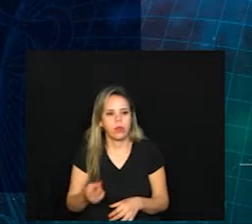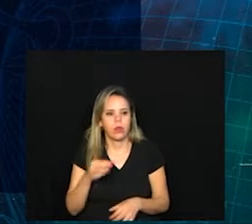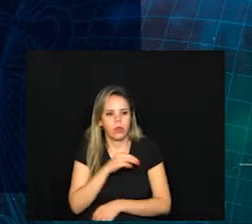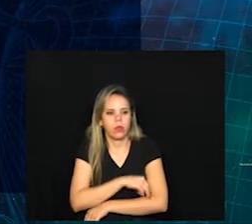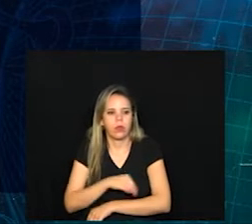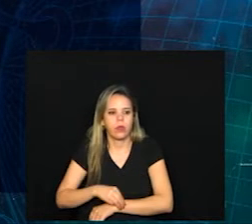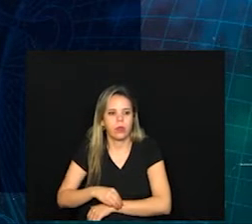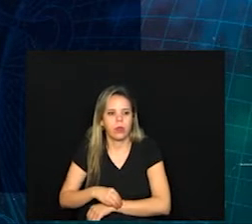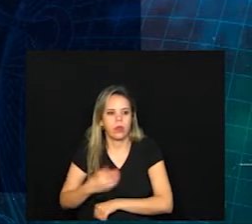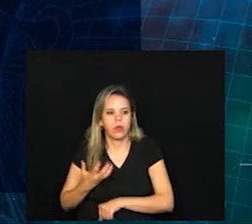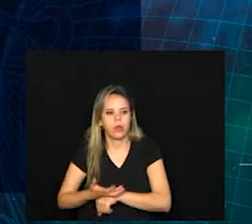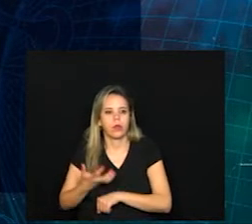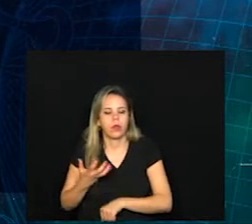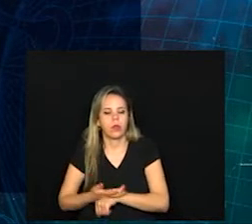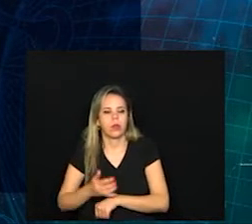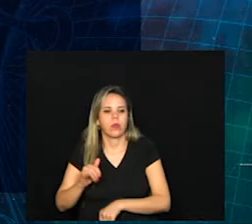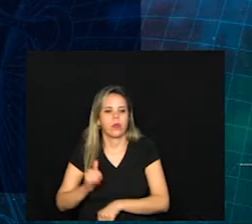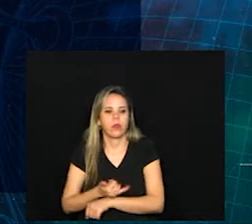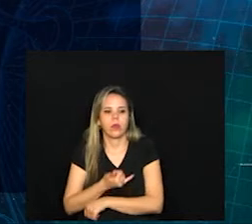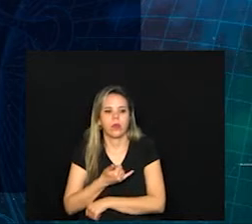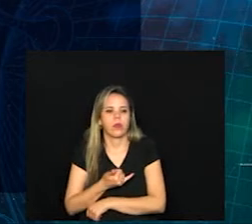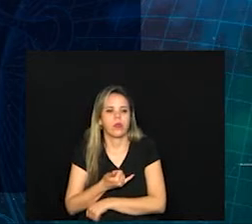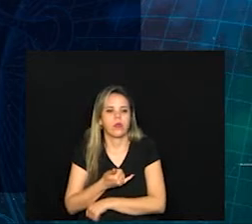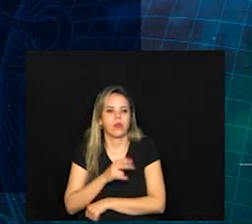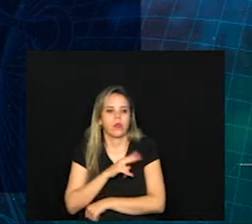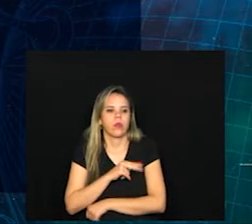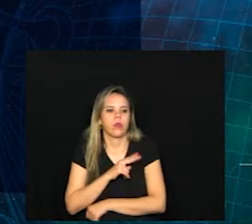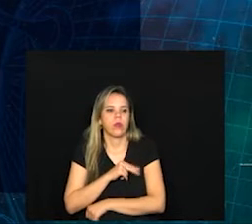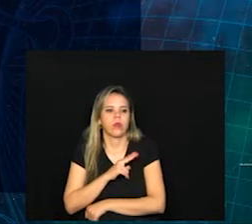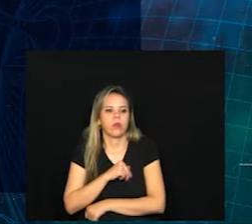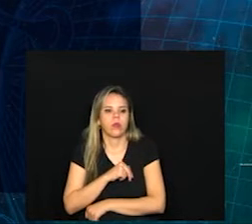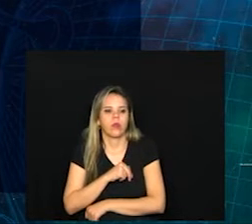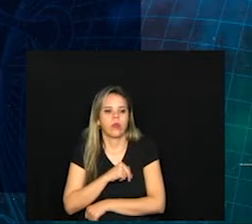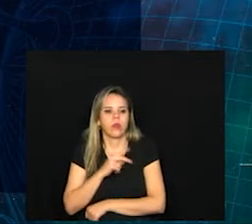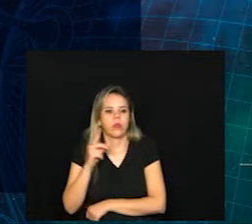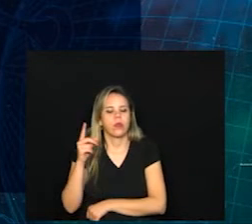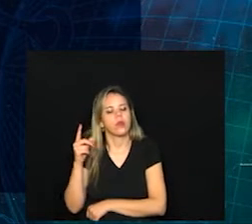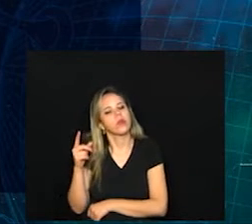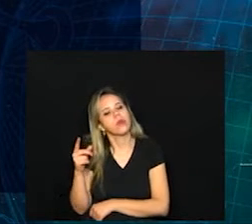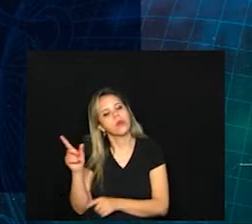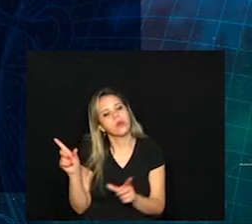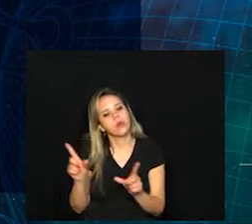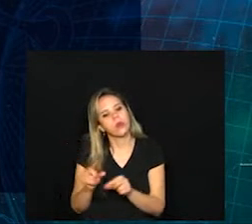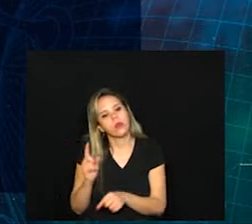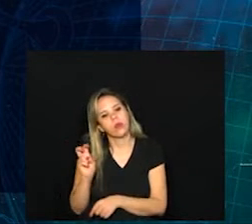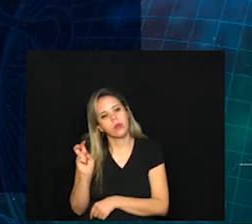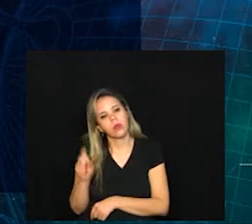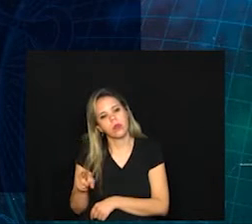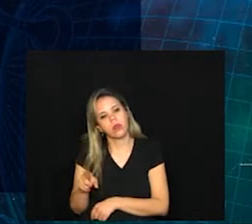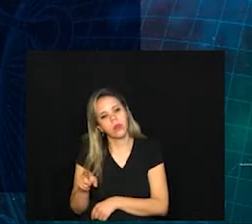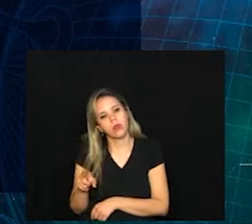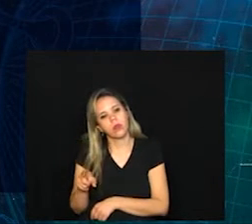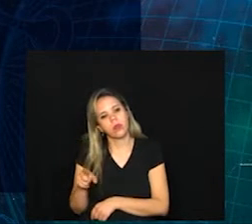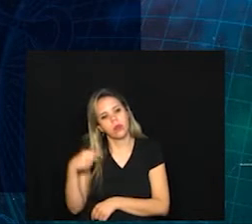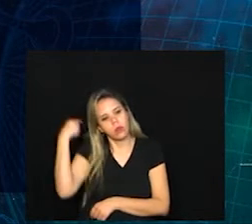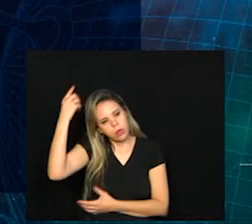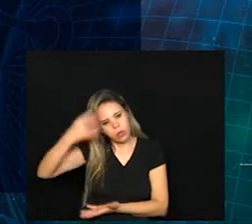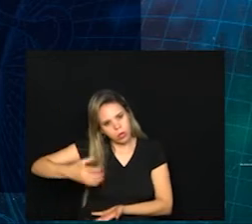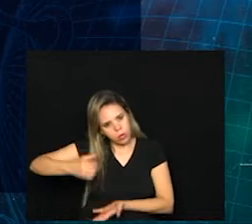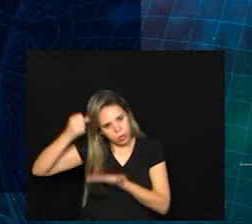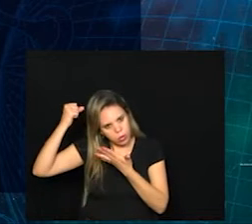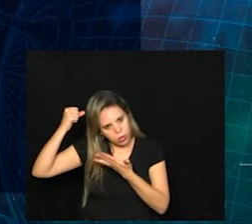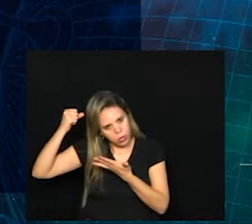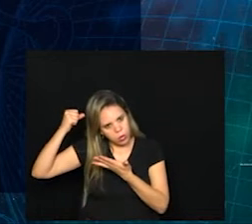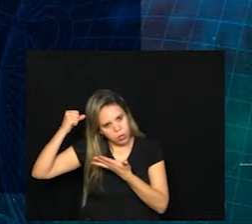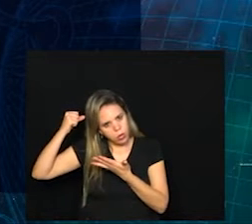Monte Mor, Nova Odessa, Jaguariúna, Artur Nogueira e com menos de 5 mil casos, Santo Antônio